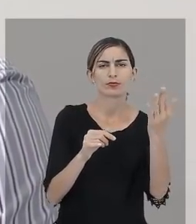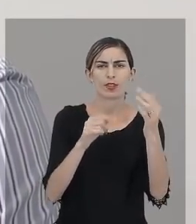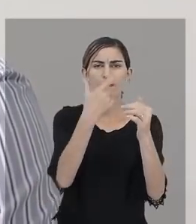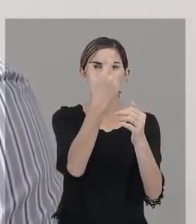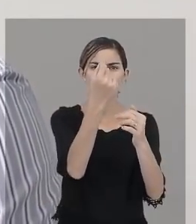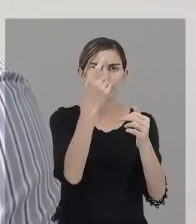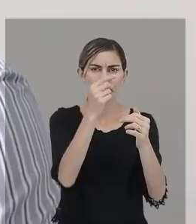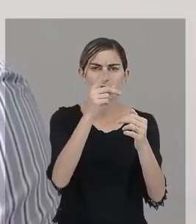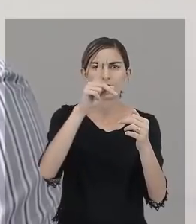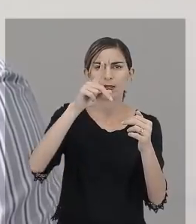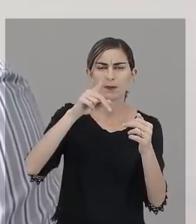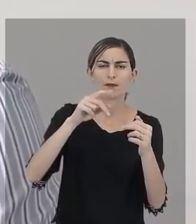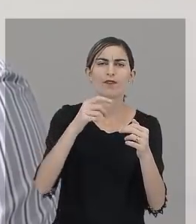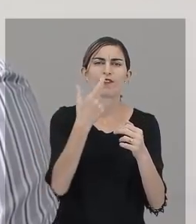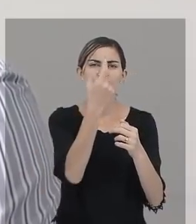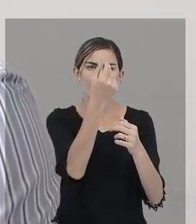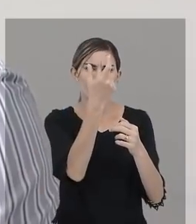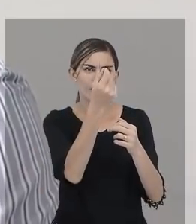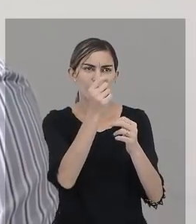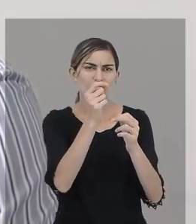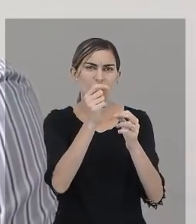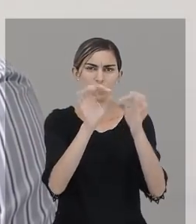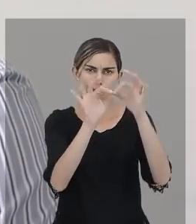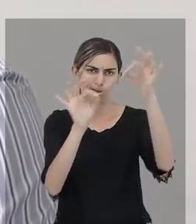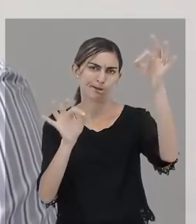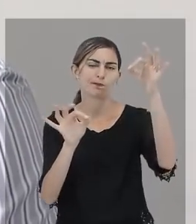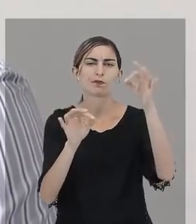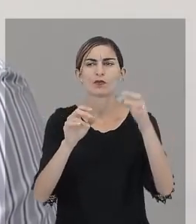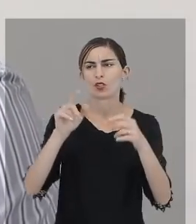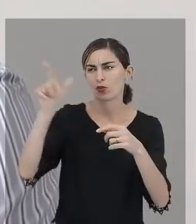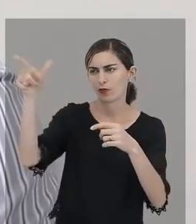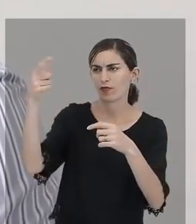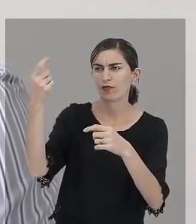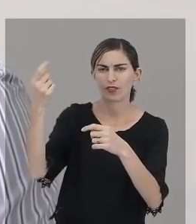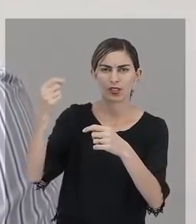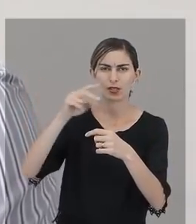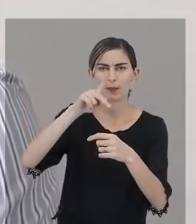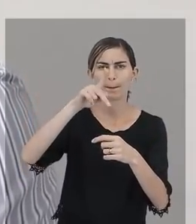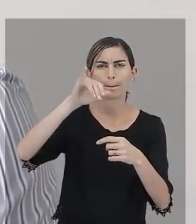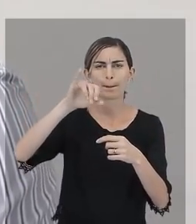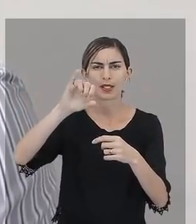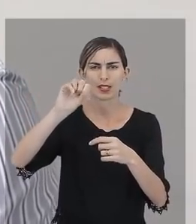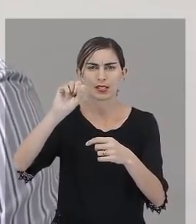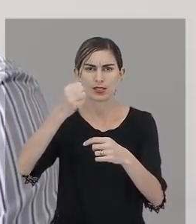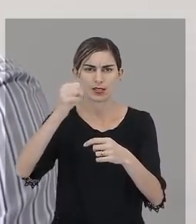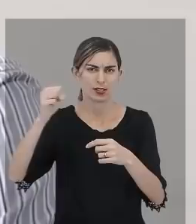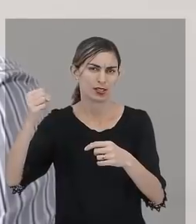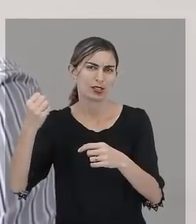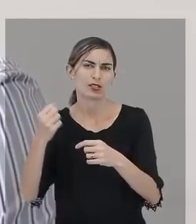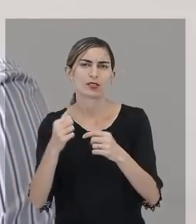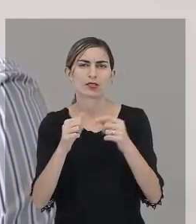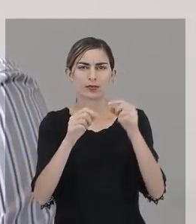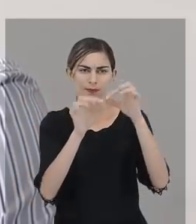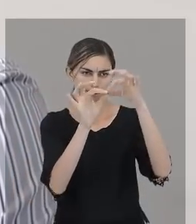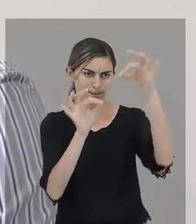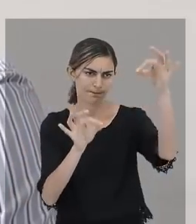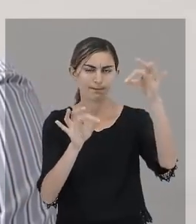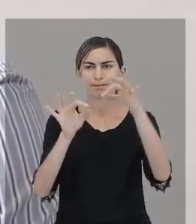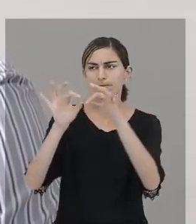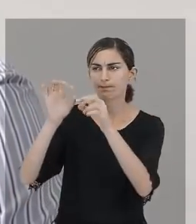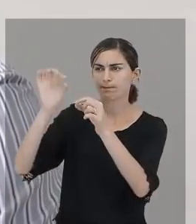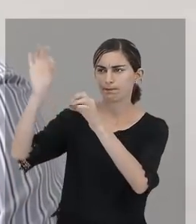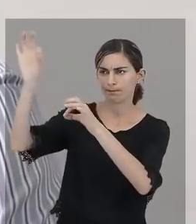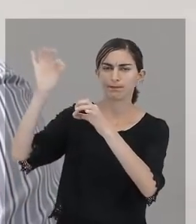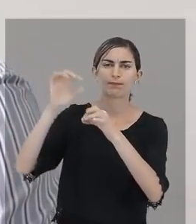posição 20 pixels, certo, x, e no y 30 pixels. Então você define a